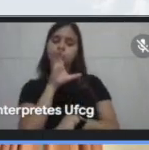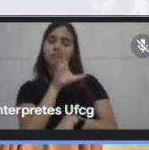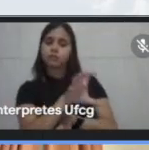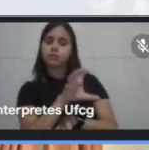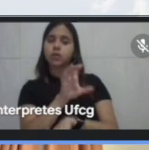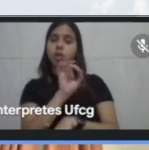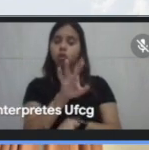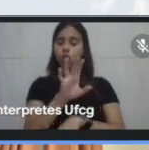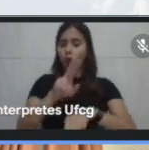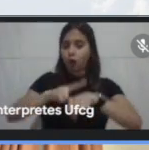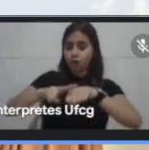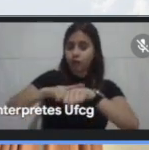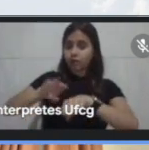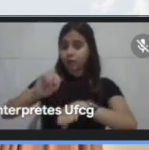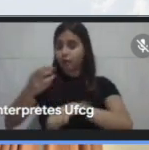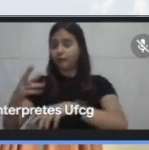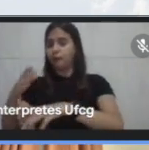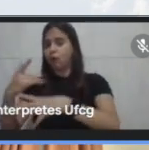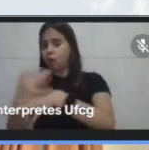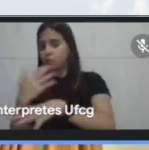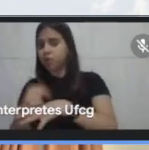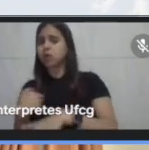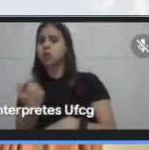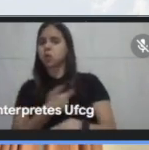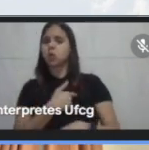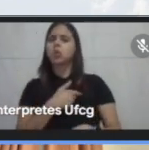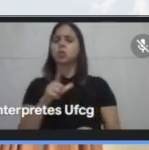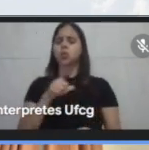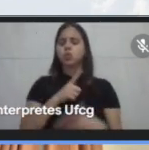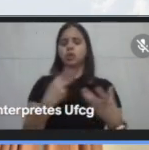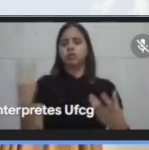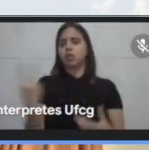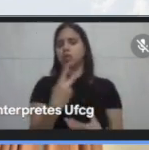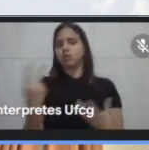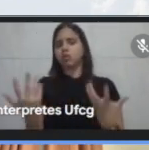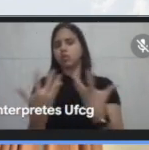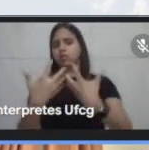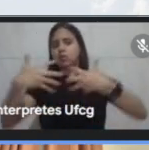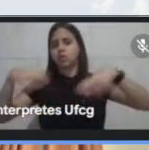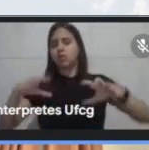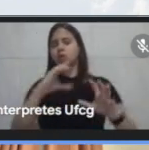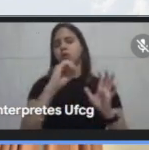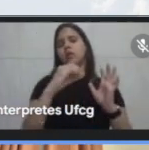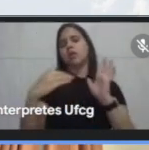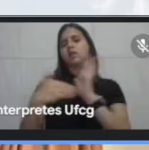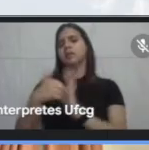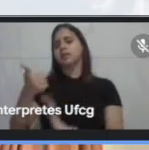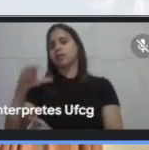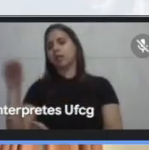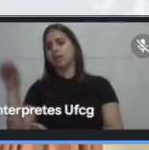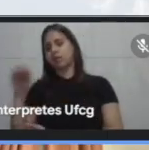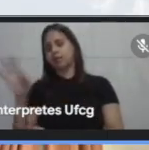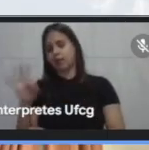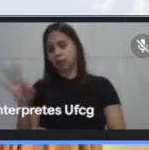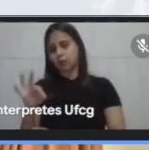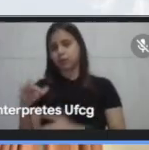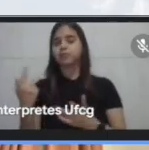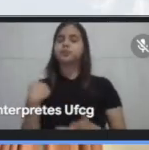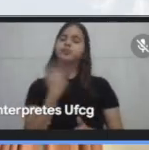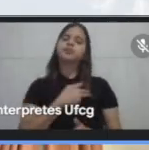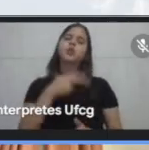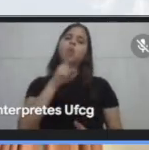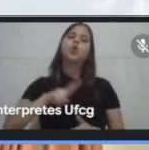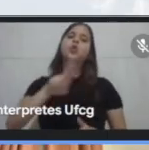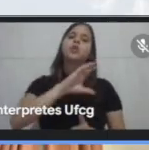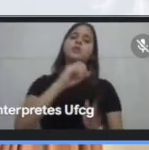ou é área verde ou é área urbanizada. Então, a gente teve aí classes de impermeabilização de 0 a 100%. Então, a gente utilizou de 0